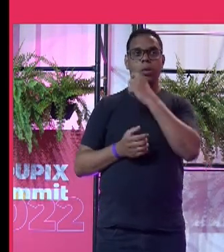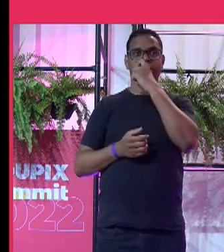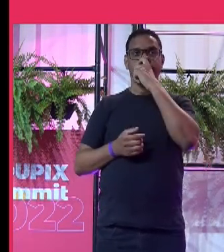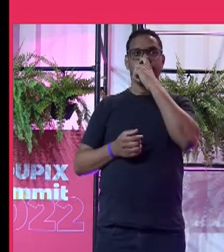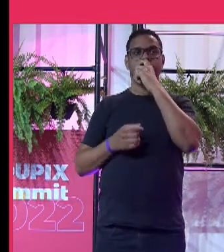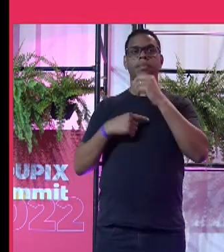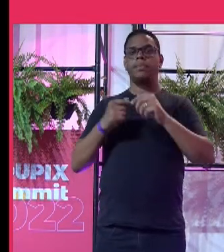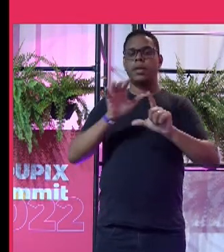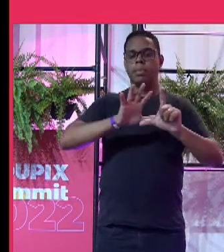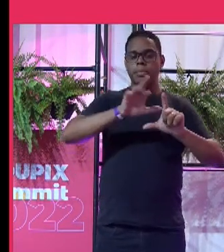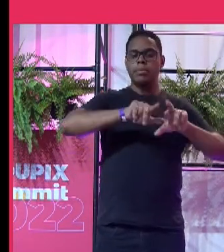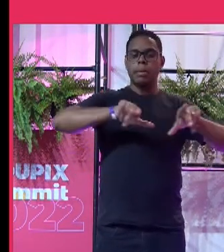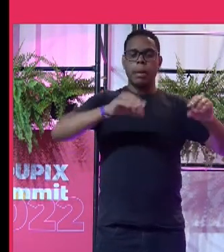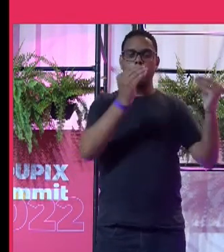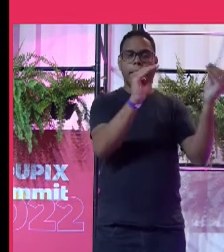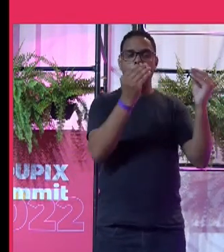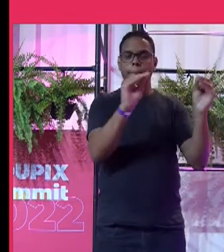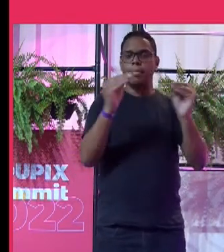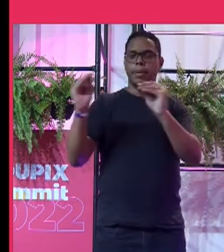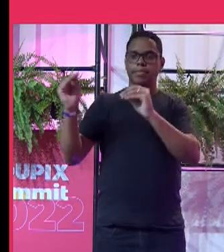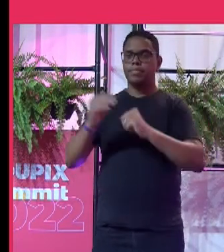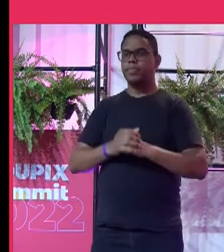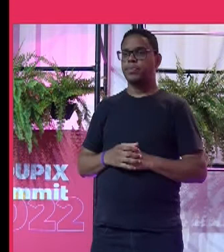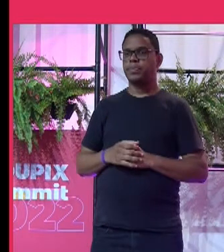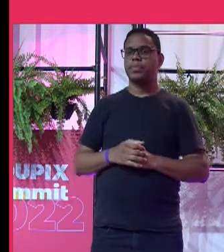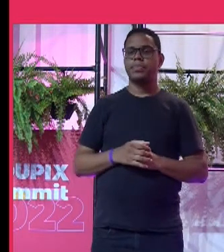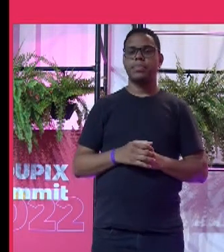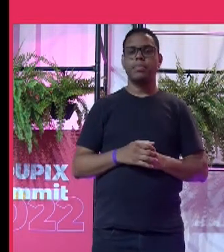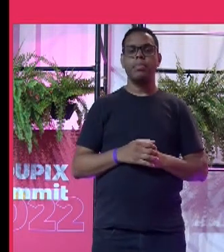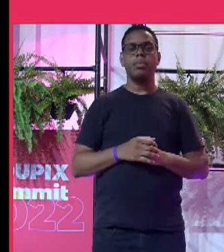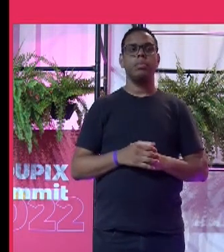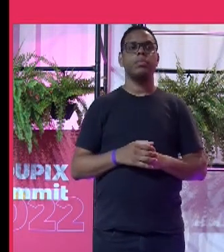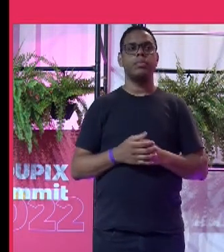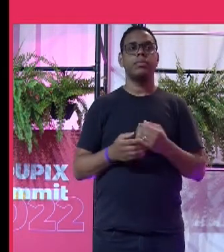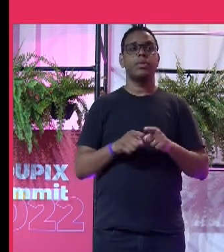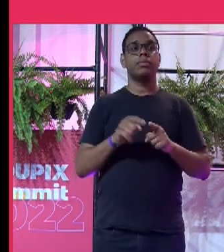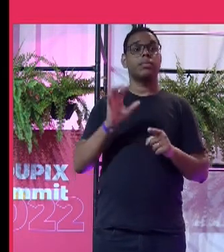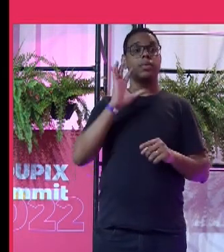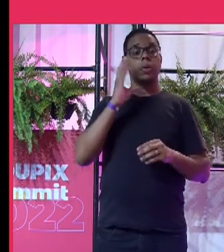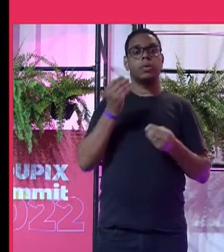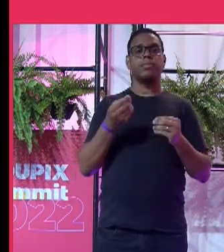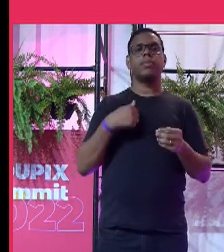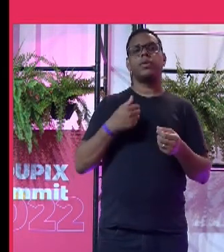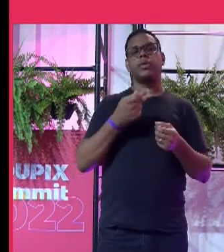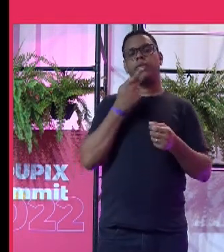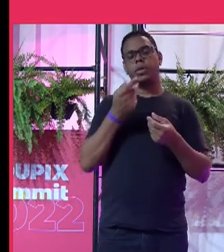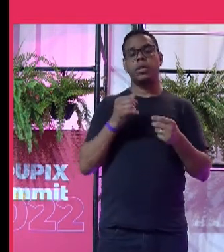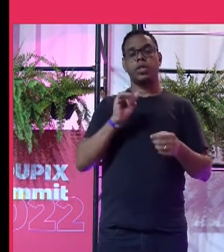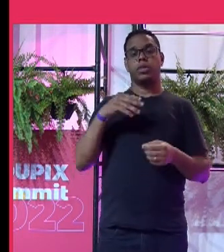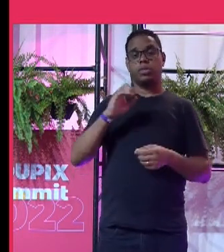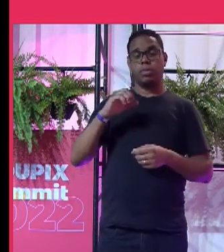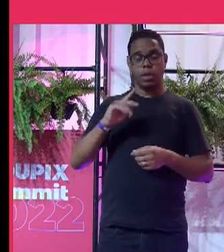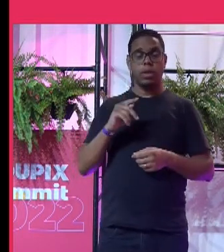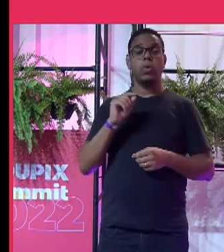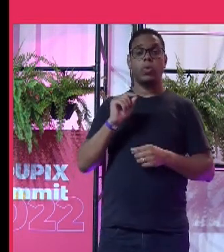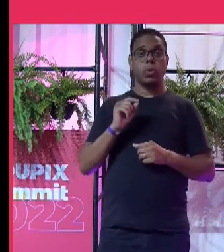distribuição multiplataforma que a gente tem. Já entrando um pouco mais nas nossas soluções, eu costumo dizer que a Jelly Smack é